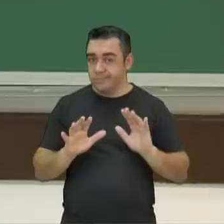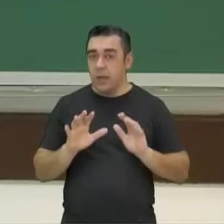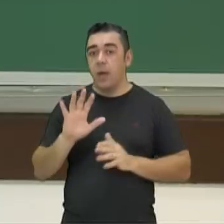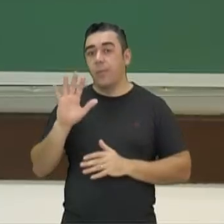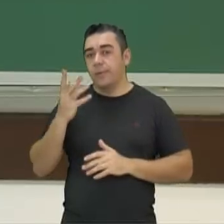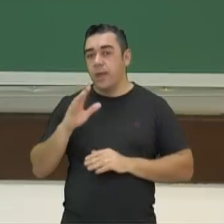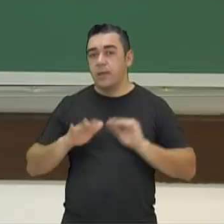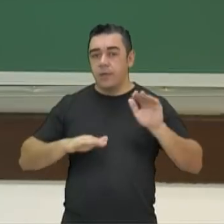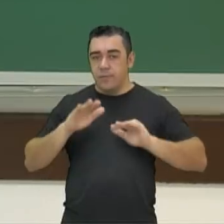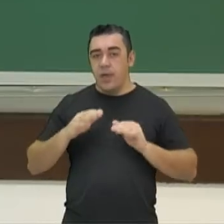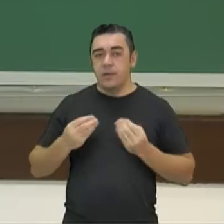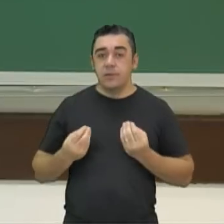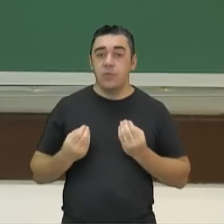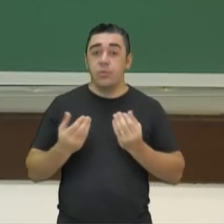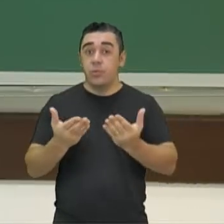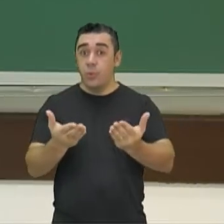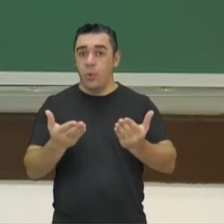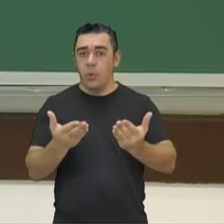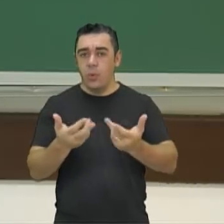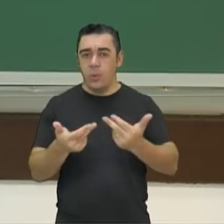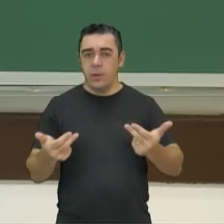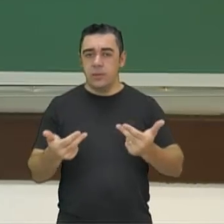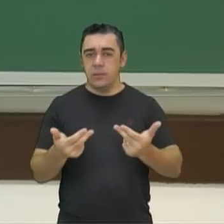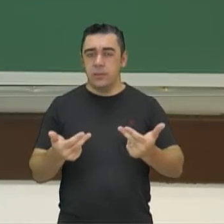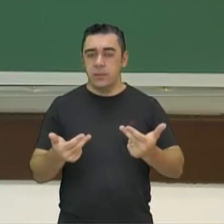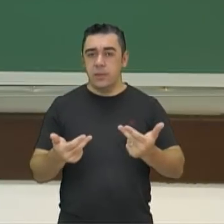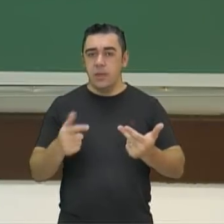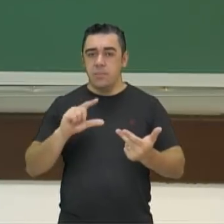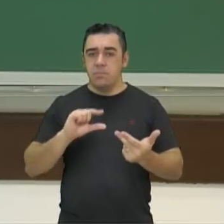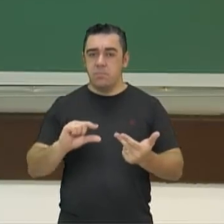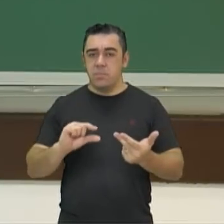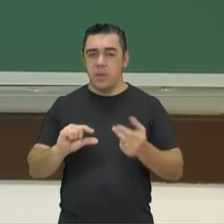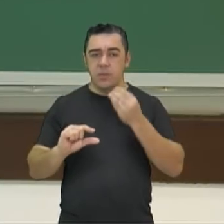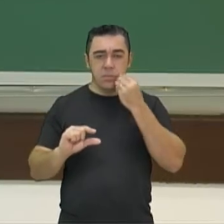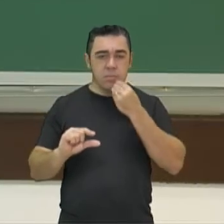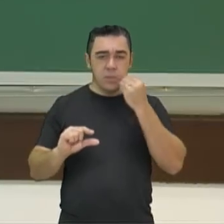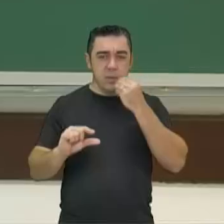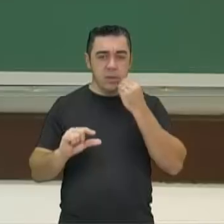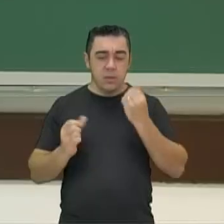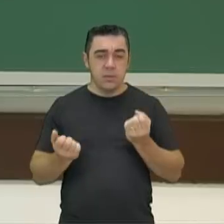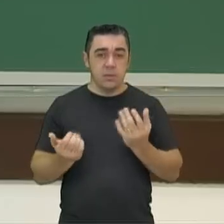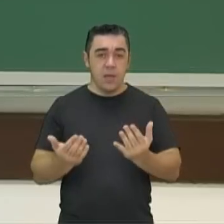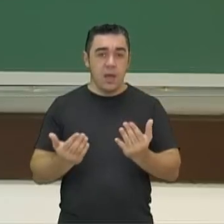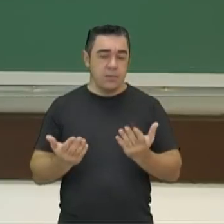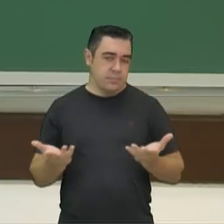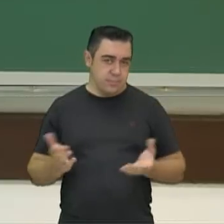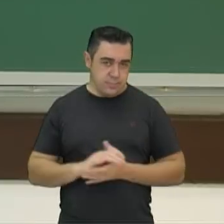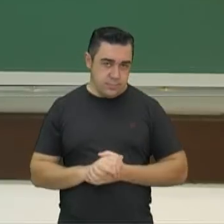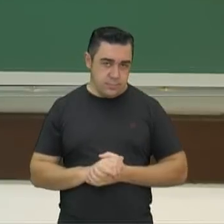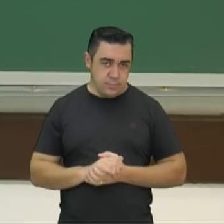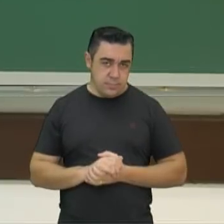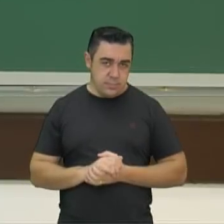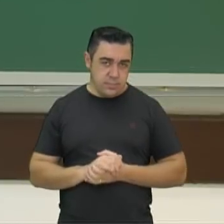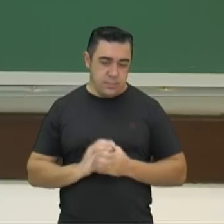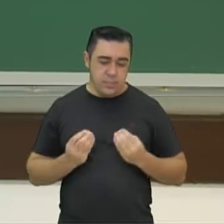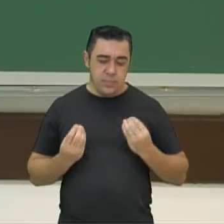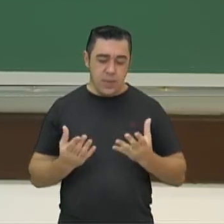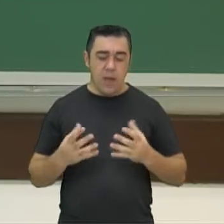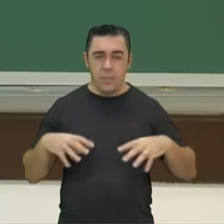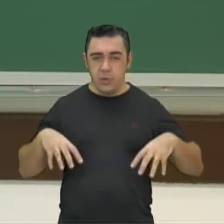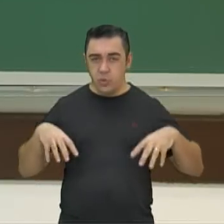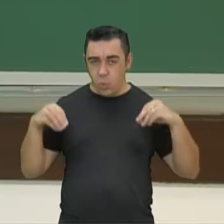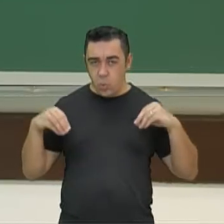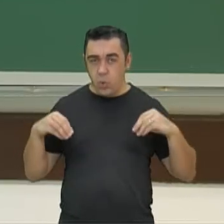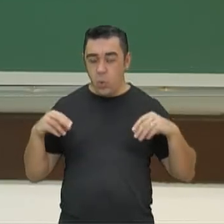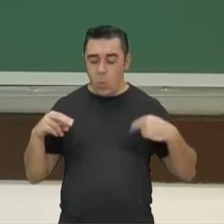Muitos adversários, eles oferecem peças para a gente, que tem menos experiência, estarem capturando. Então, ele oferece uma torre, bom, eu